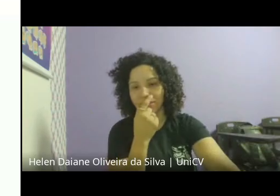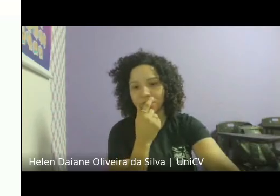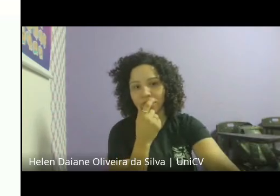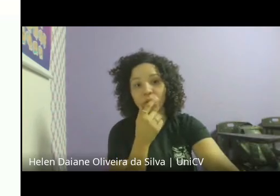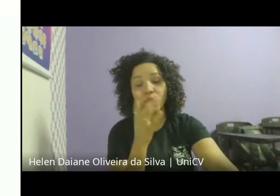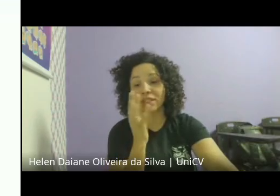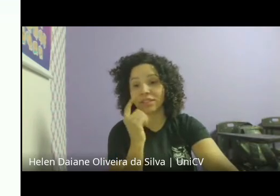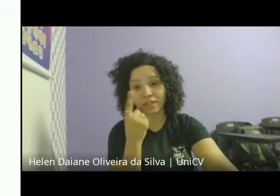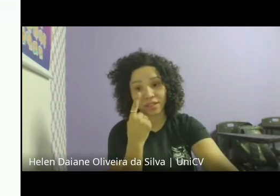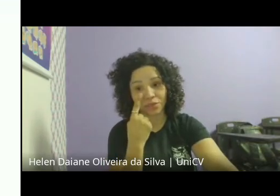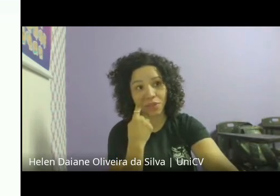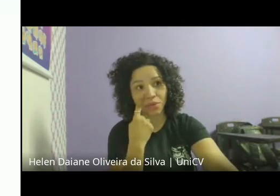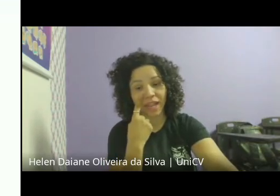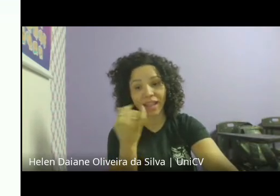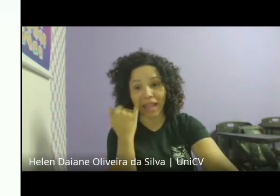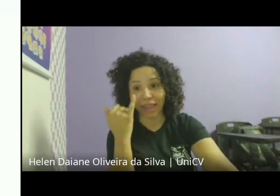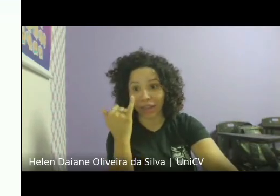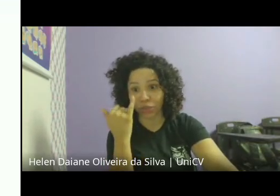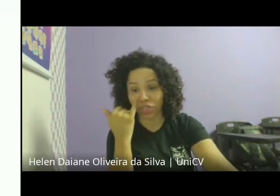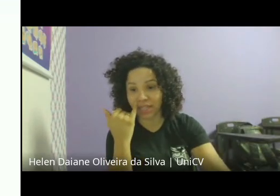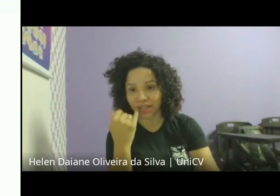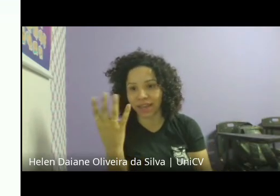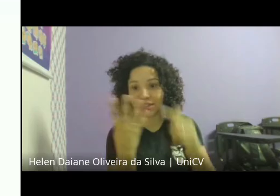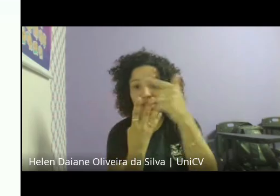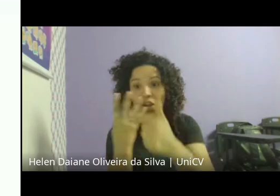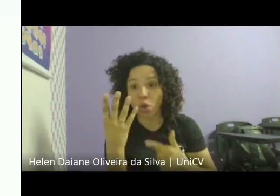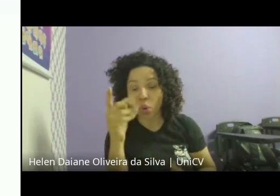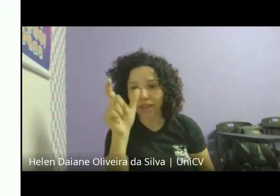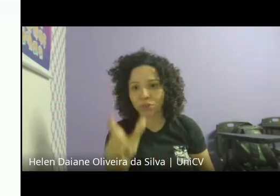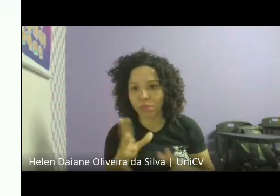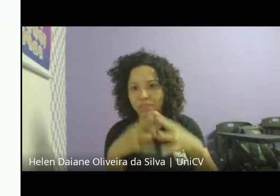ela assim, nossa, você viu, né, aquela notícia